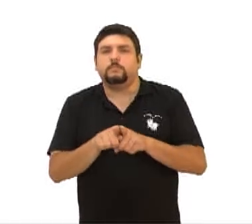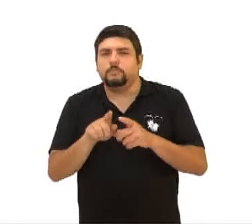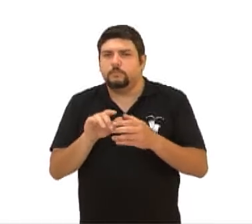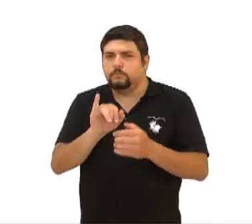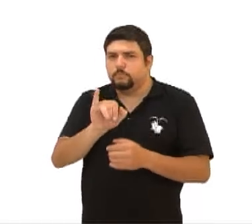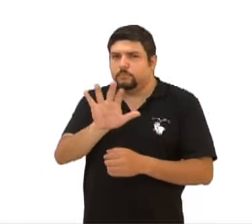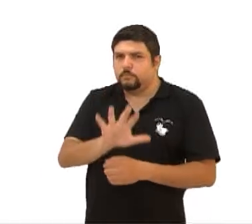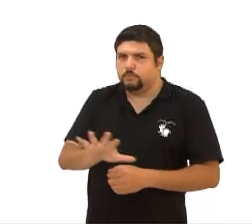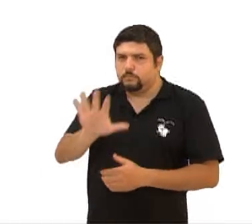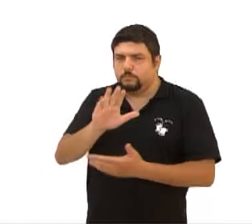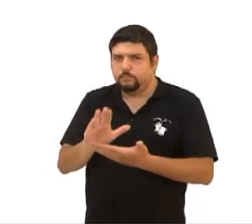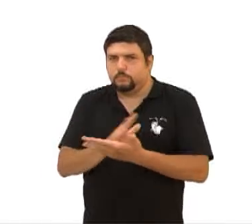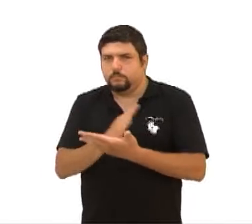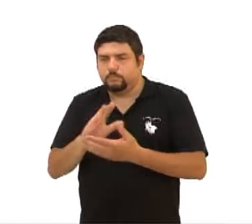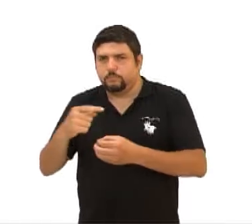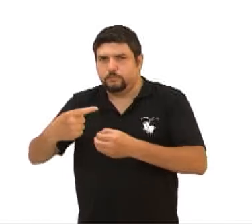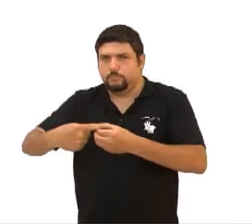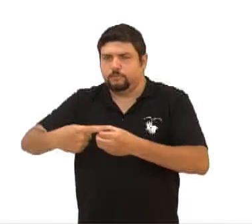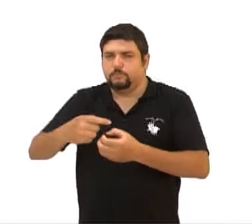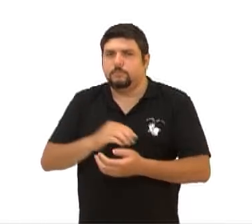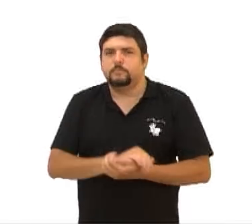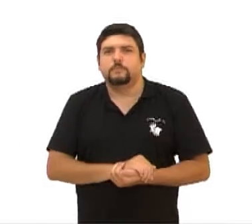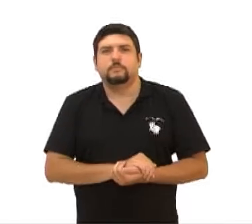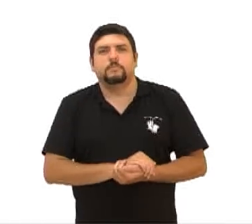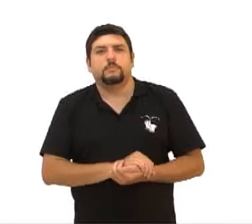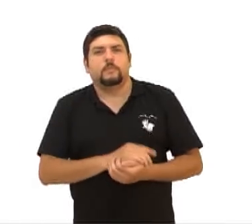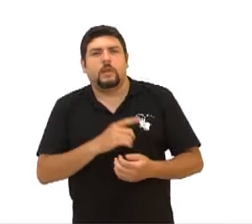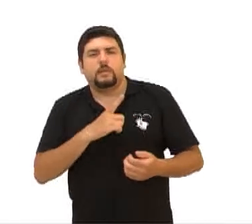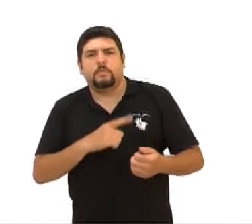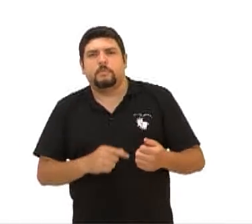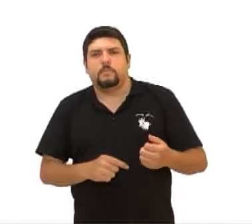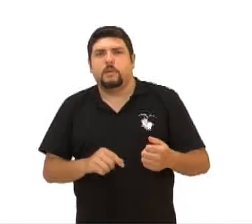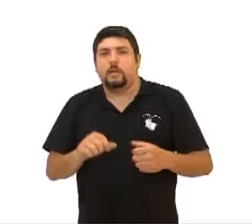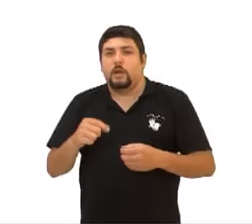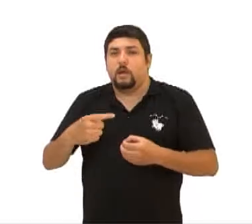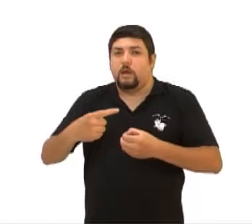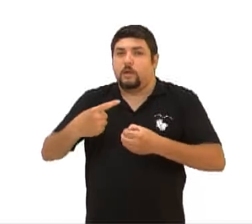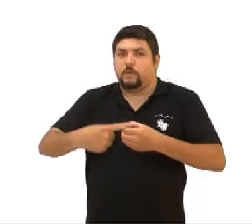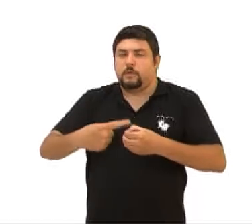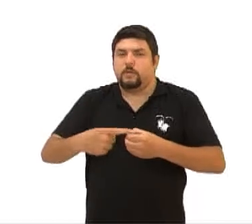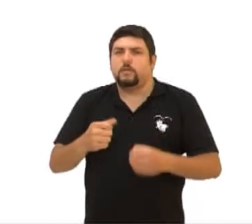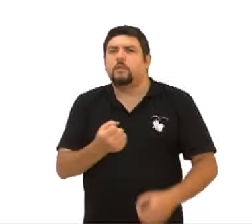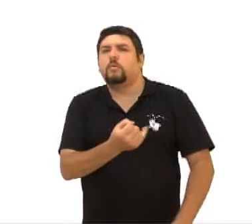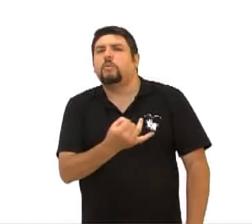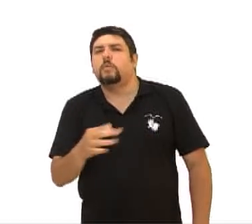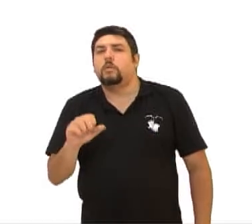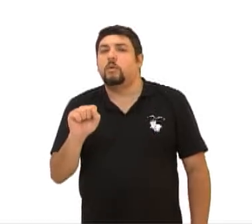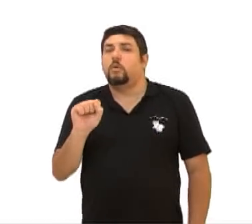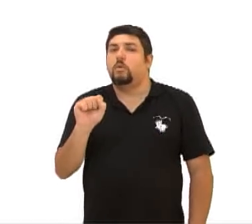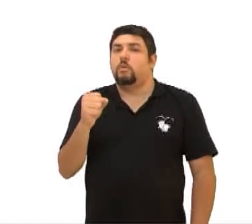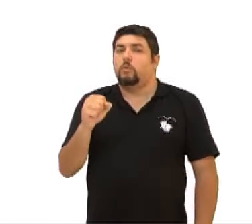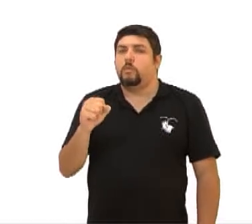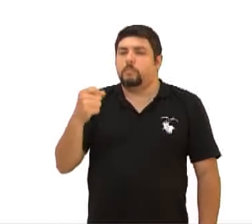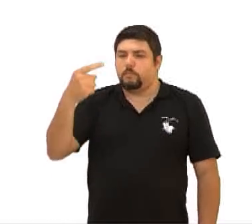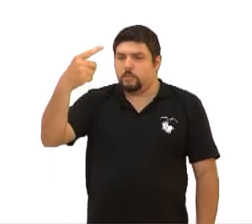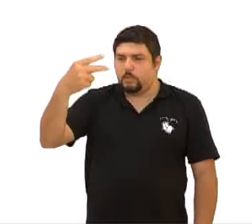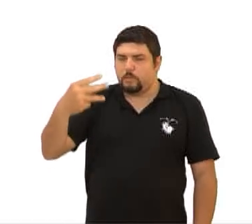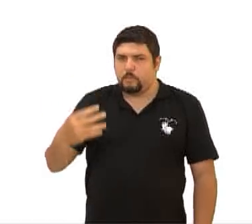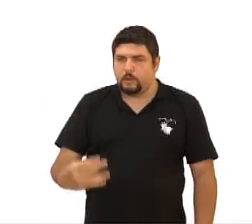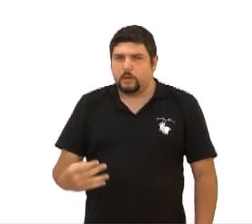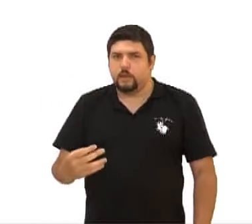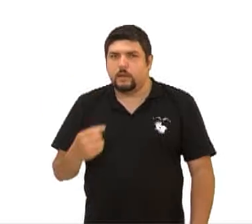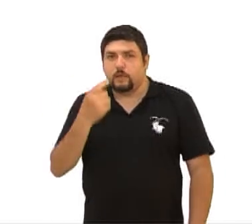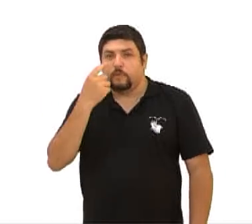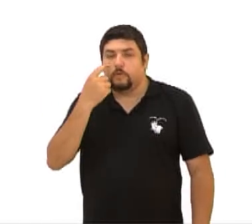cidades. Eu me atrevi aqui a fazer um top 8 das melhores cidades para se viver na África subsaariana. Então vamos ficar